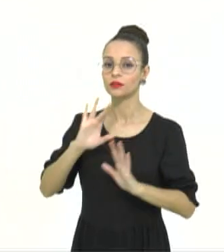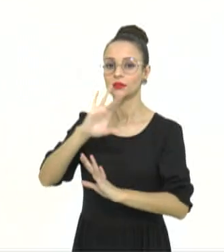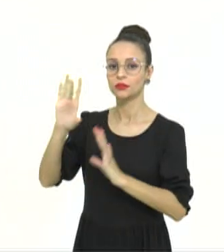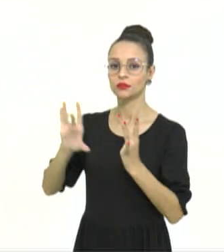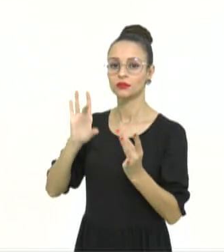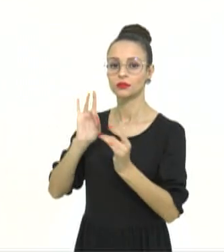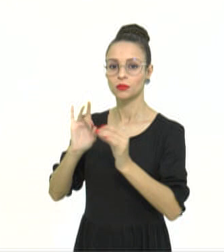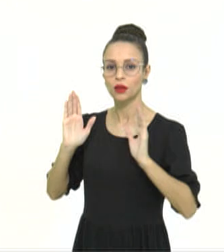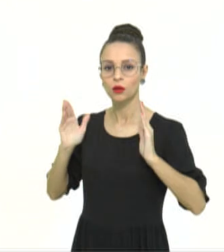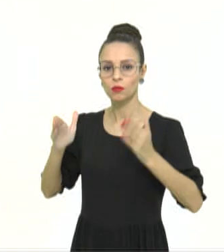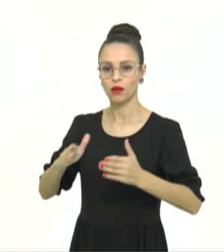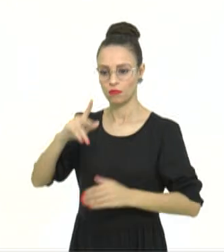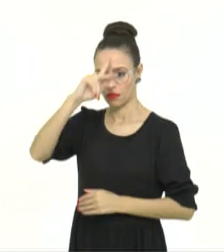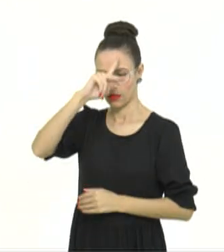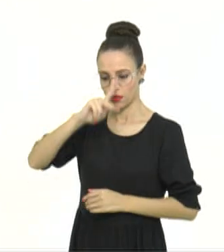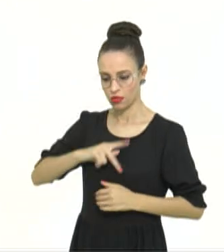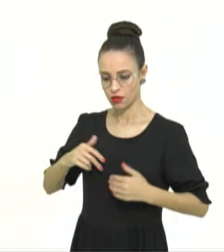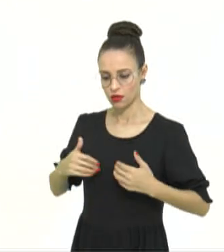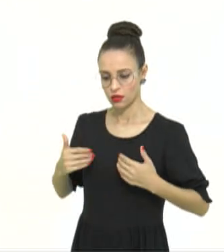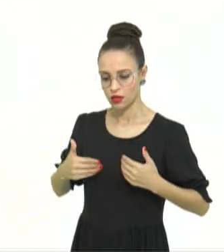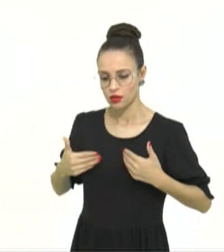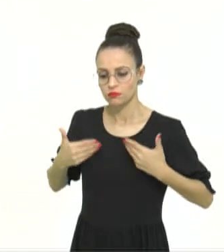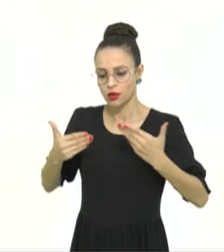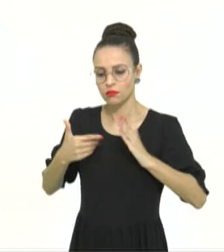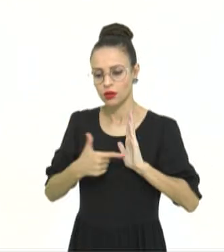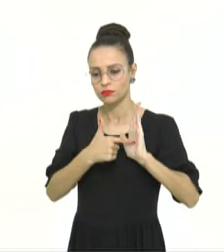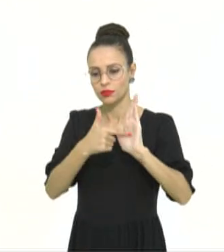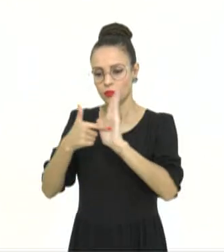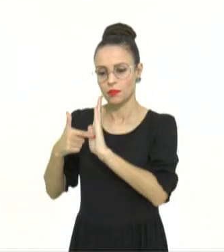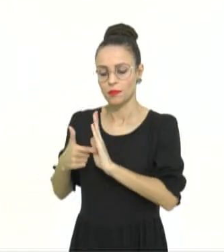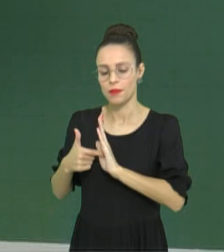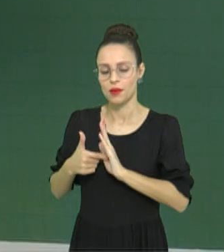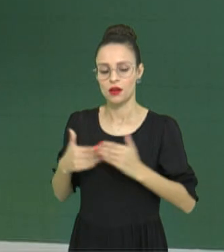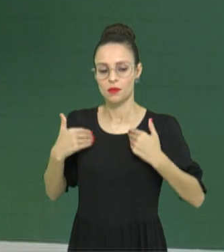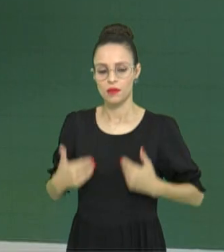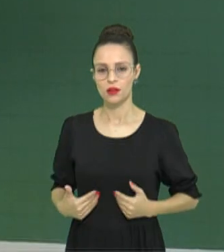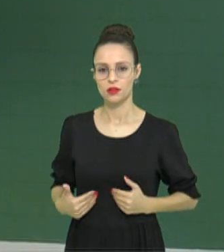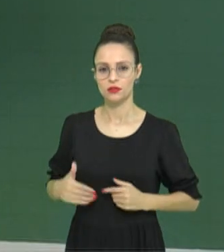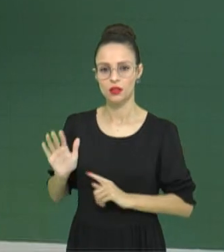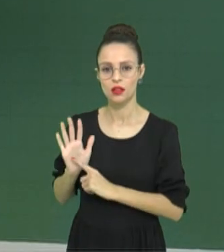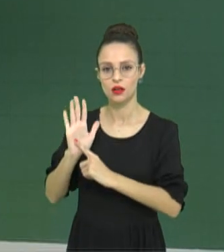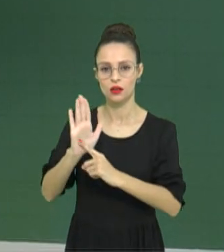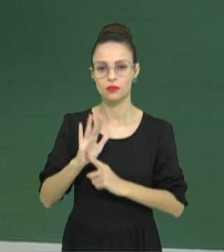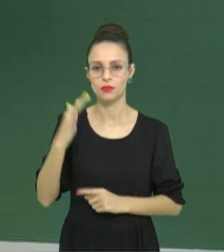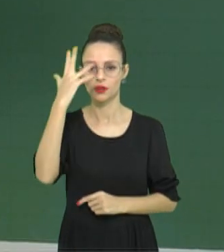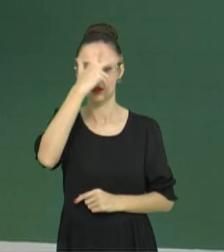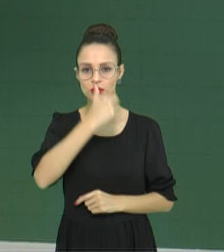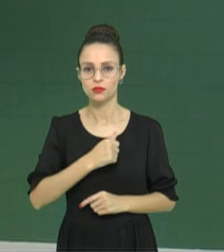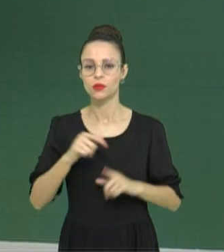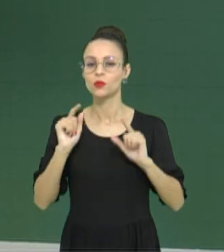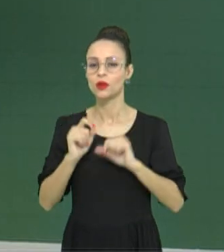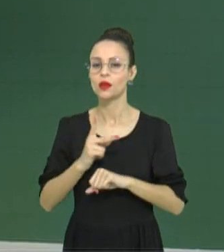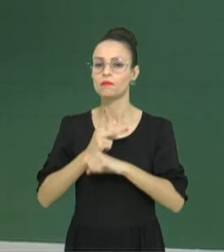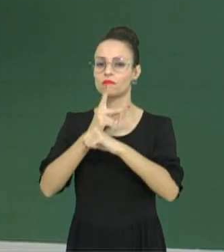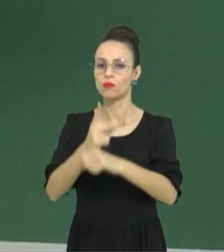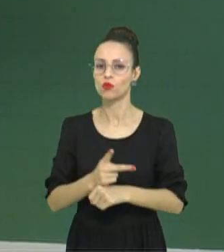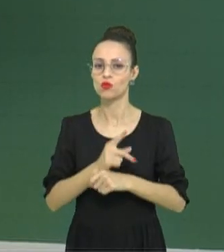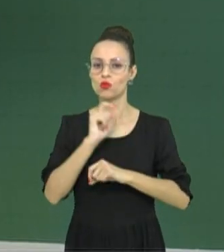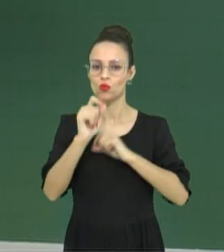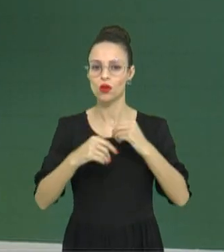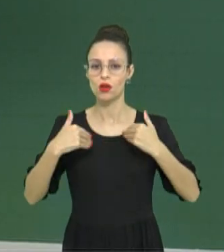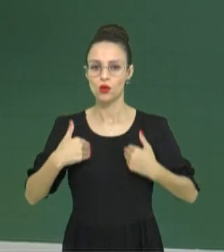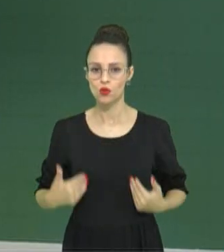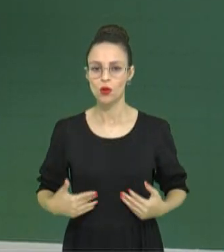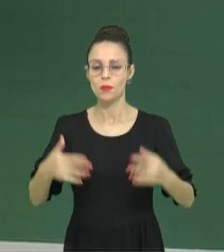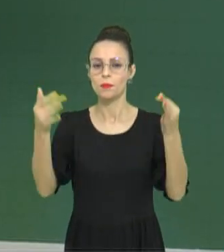sentido narcisístico de sua aparência ou embelezamento físico. De maneira resumida, é a gente buscar a ter um